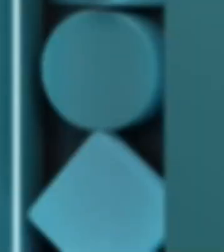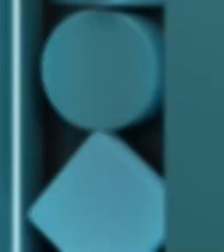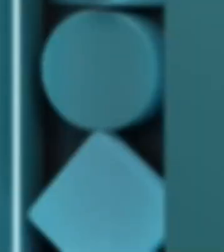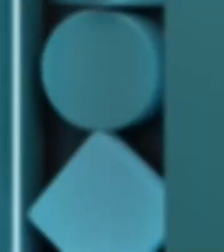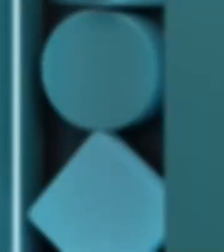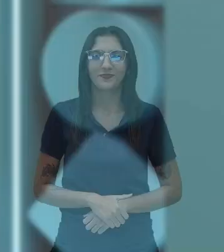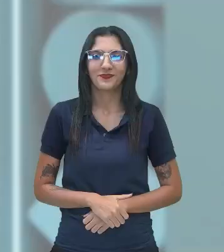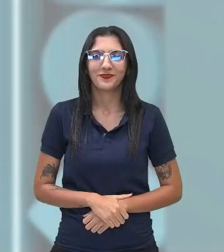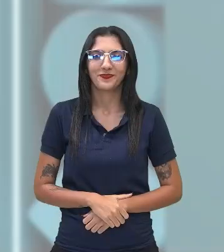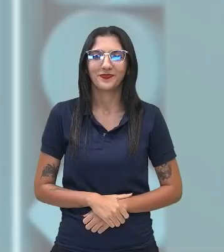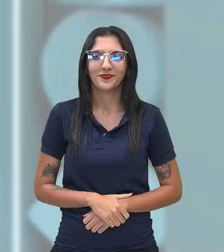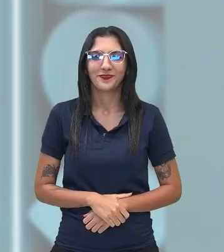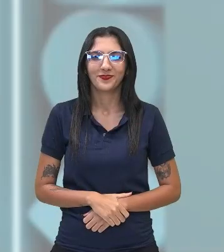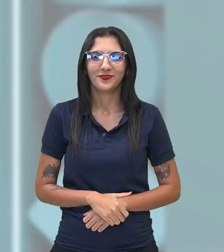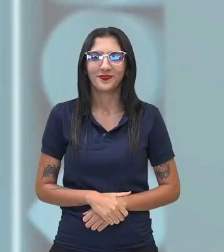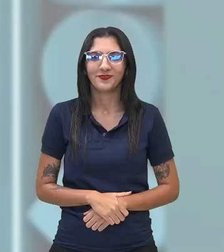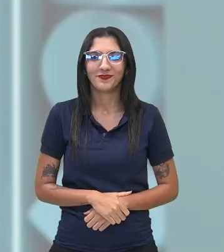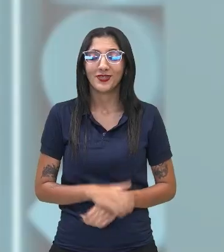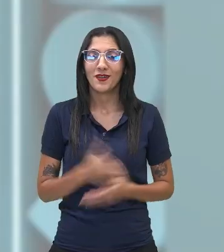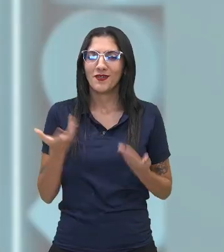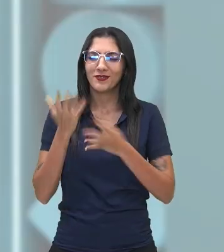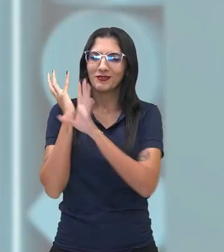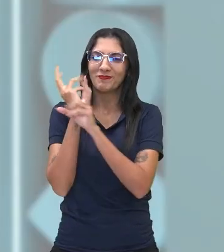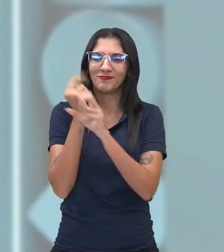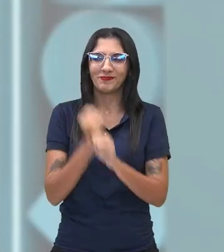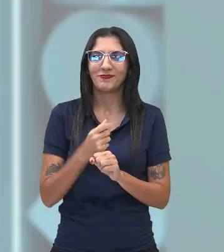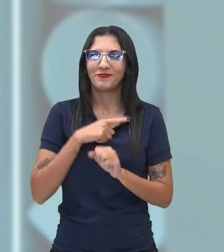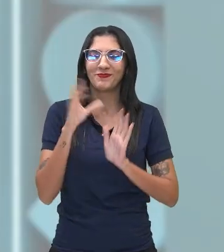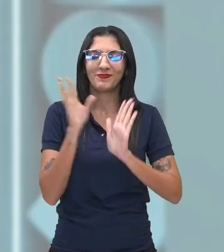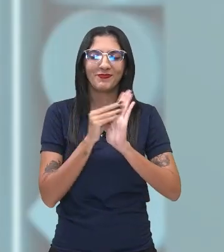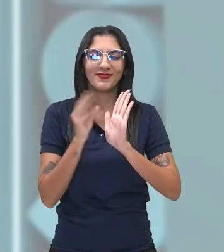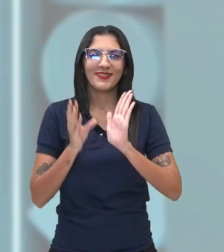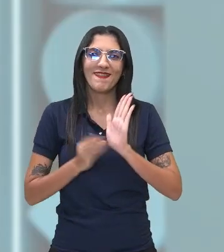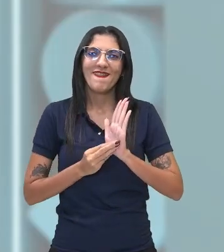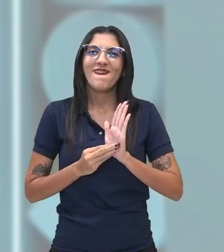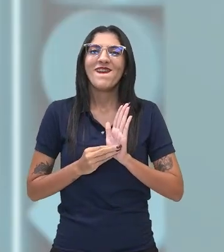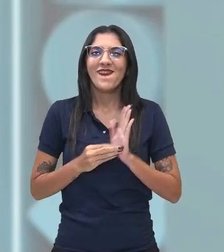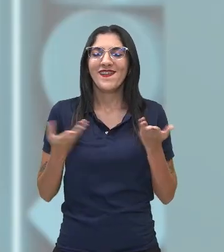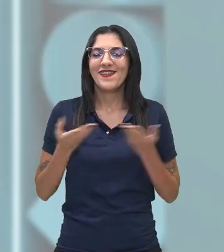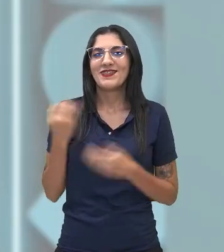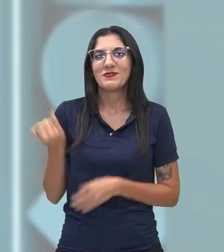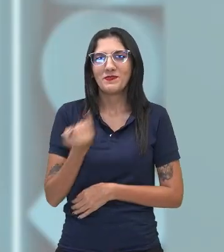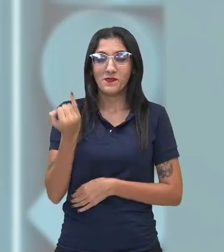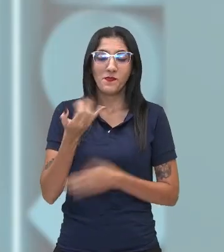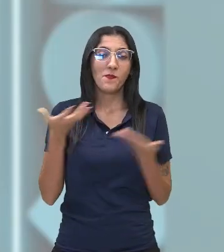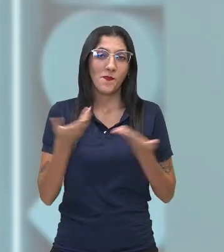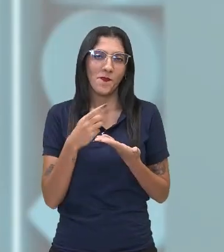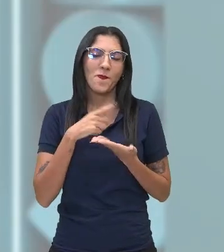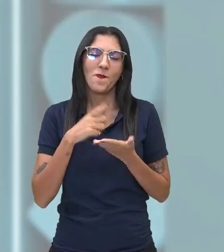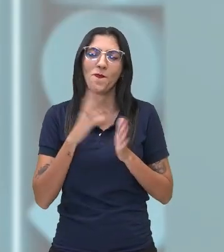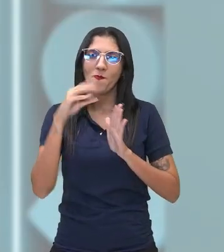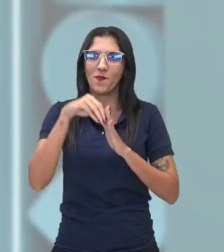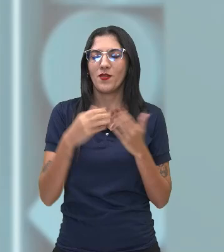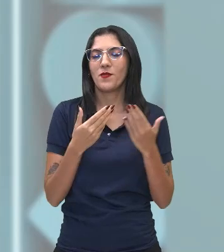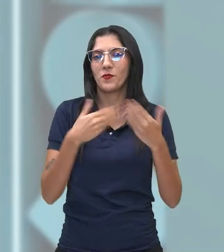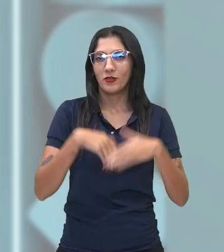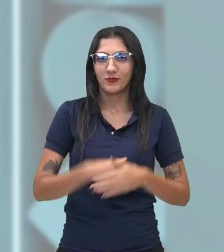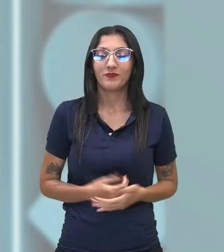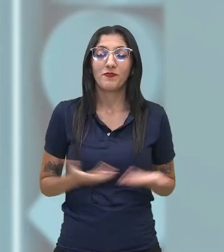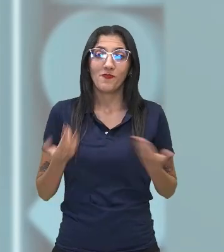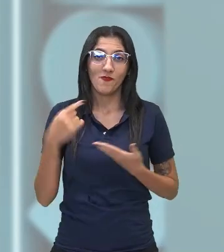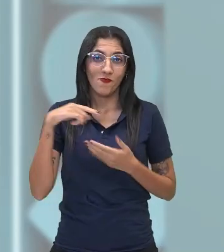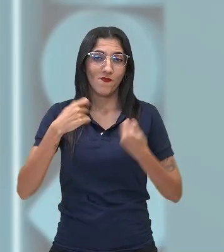Nessa aula, nós vamos fazer uma revisão de dois assuntos muito importantes que vão constar na nossa avaliação. Prestem